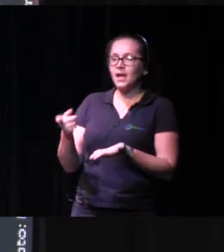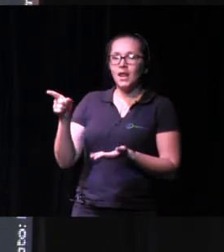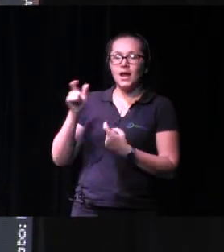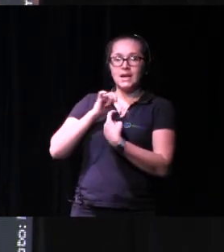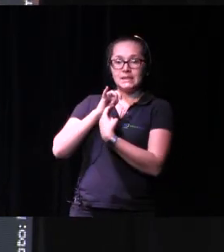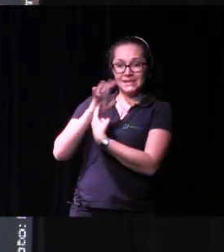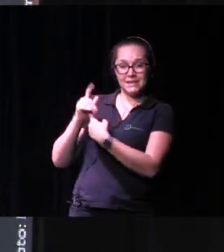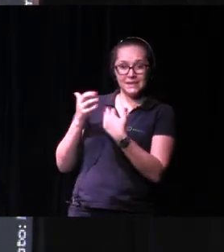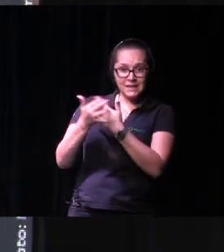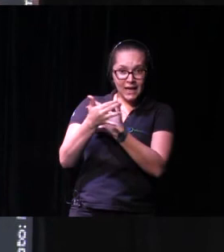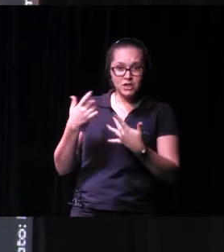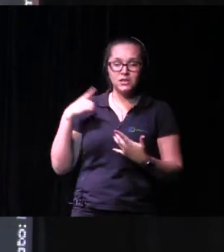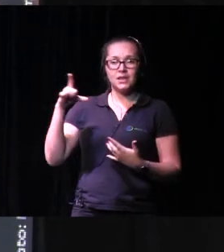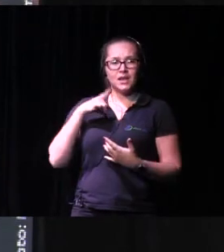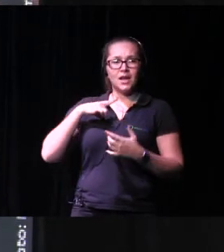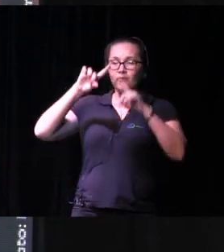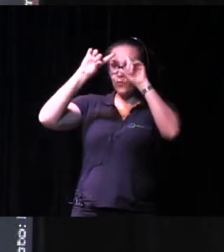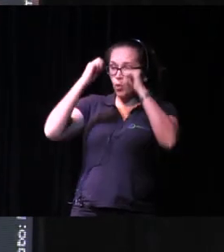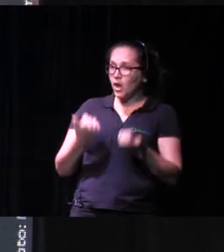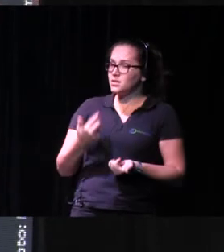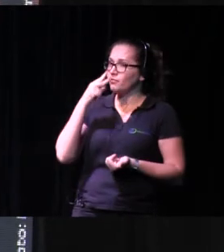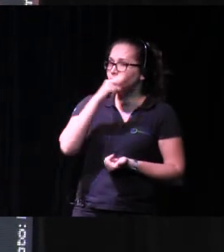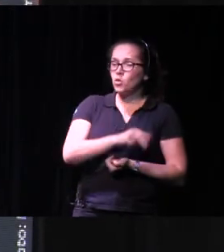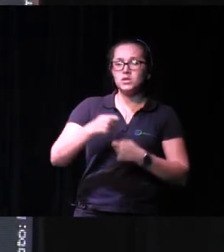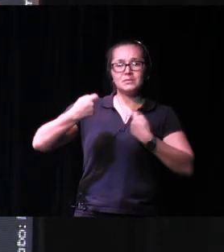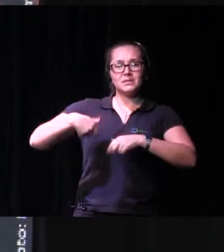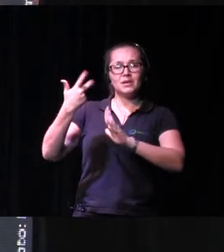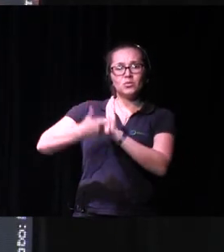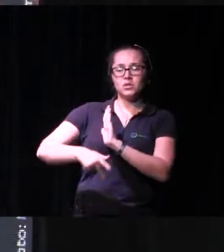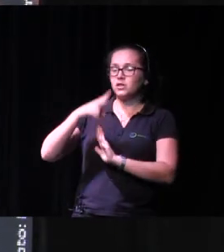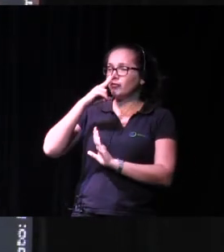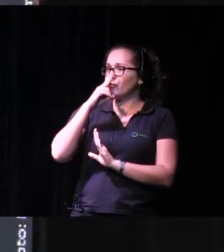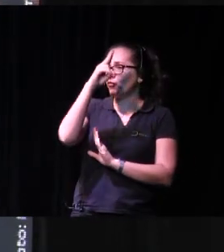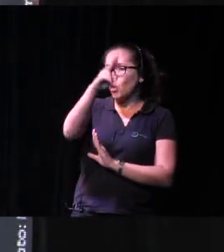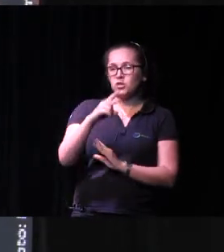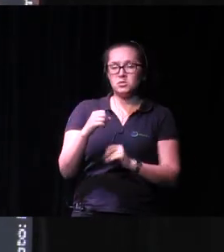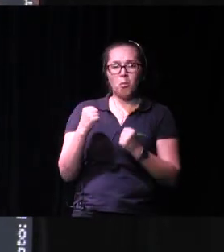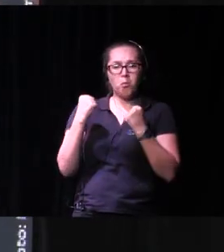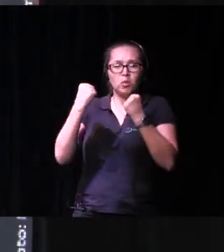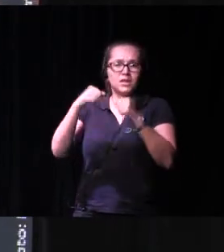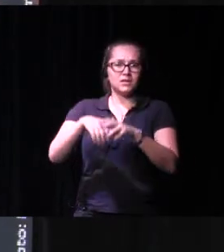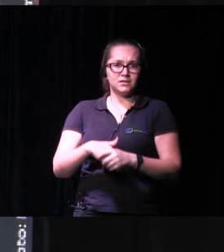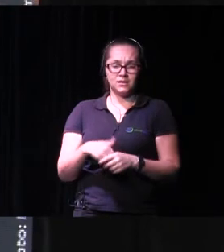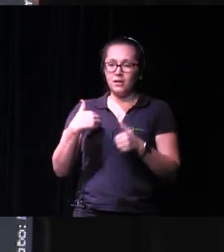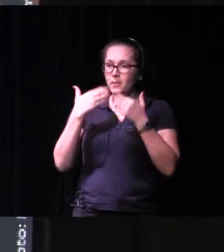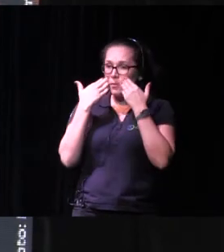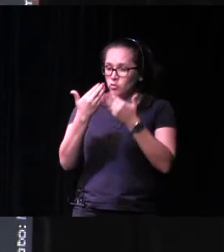violência, precisa de projetos, assim, fortes, potentes, para dar um passo à frente.